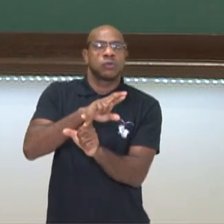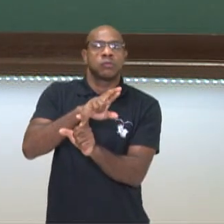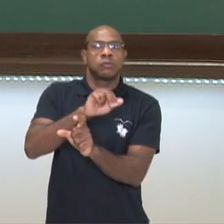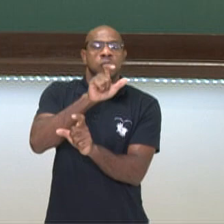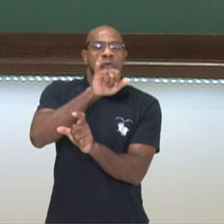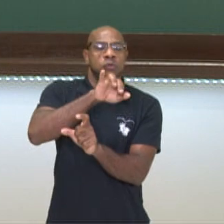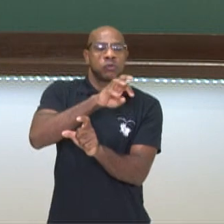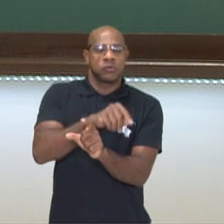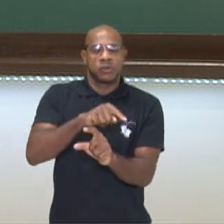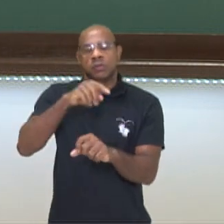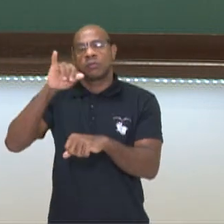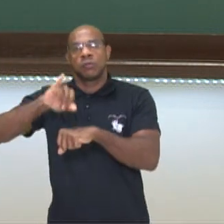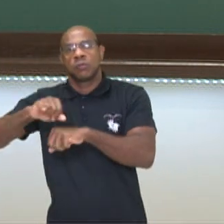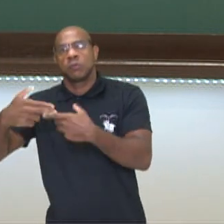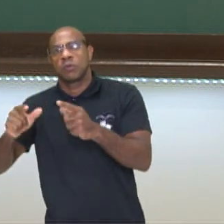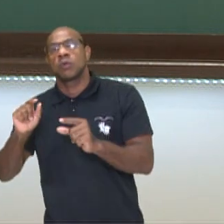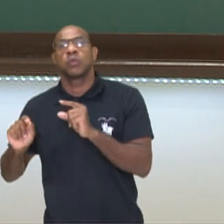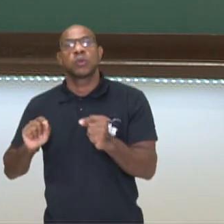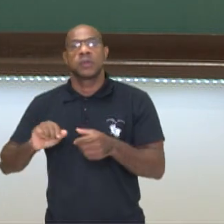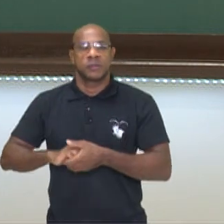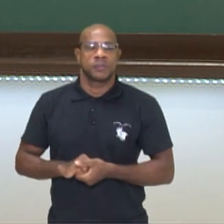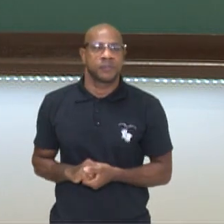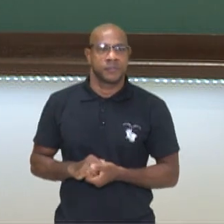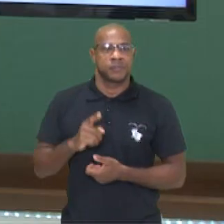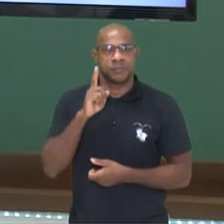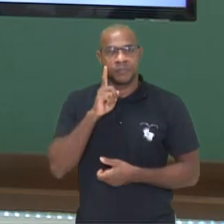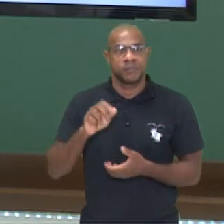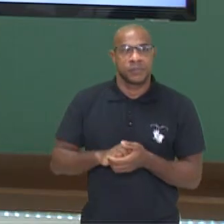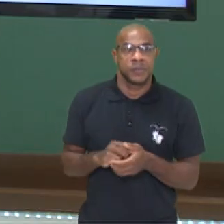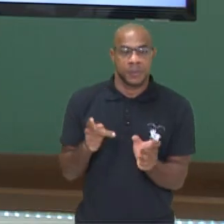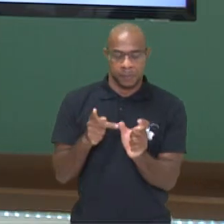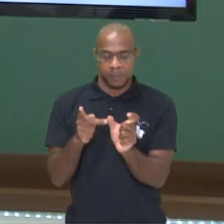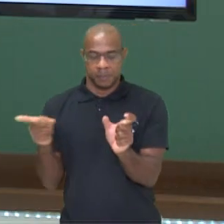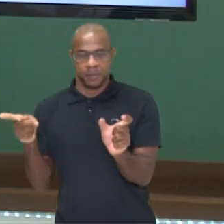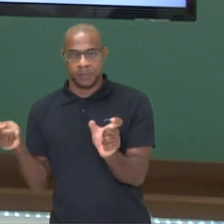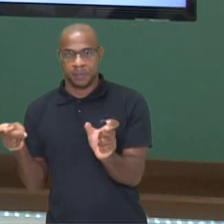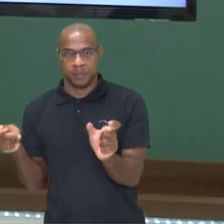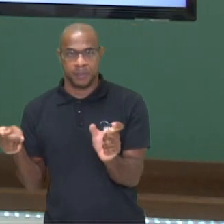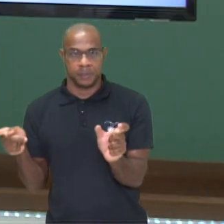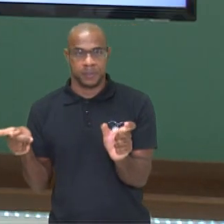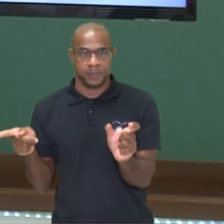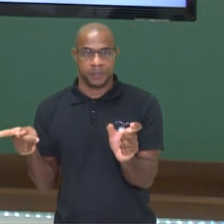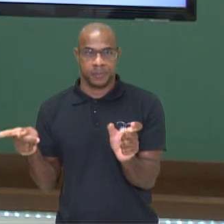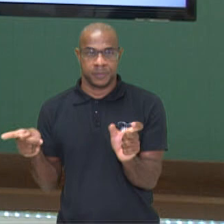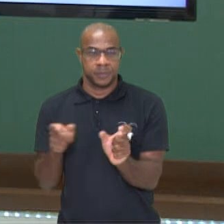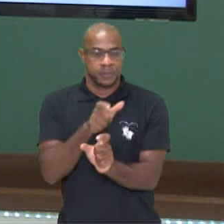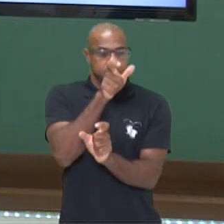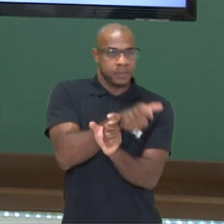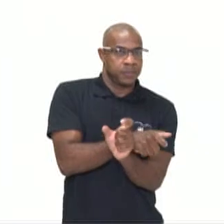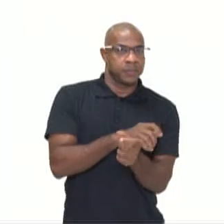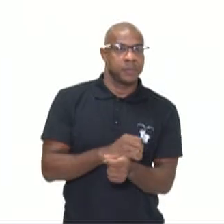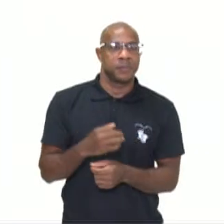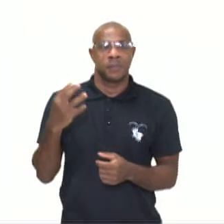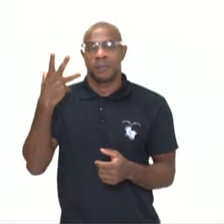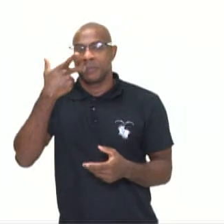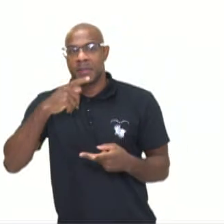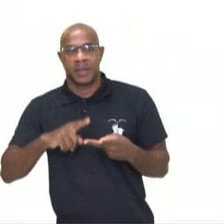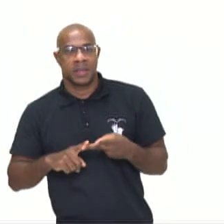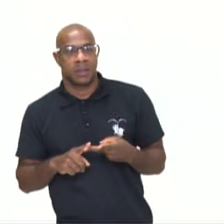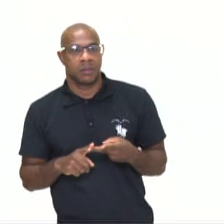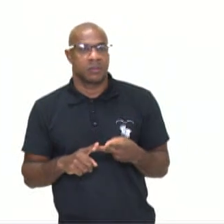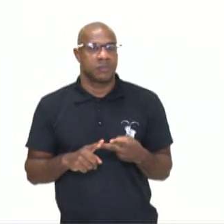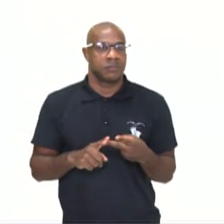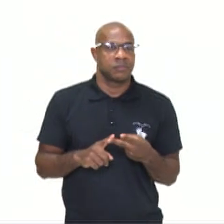Vamos conferir. Nós temos aqui os predicativos belos, lago sereno, um manto